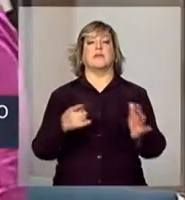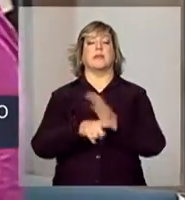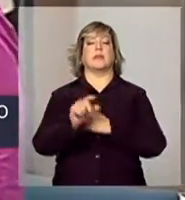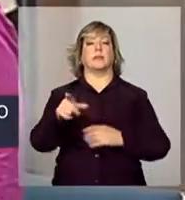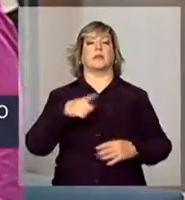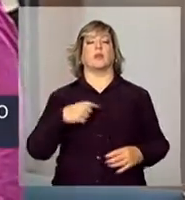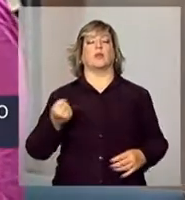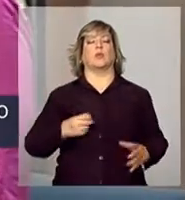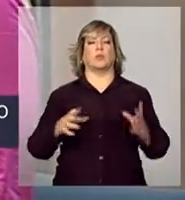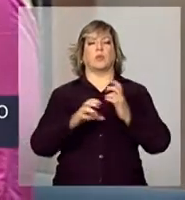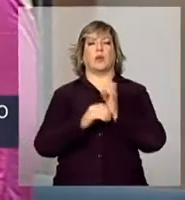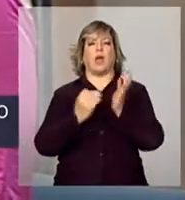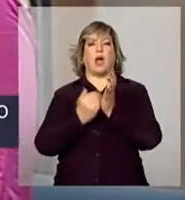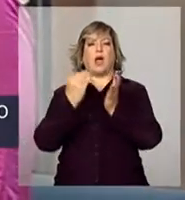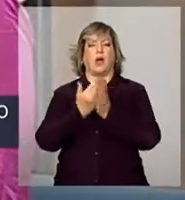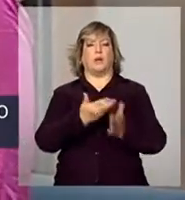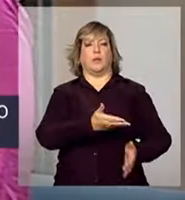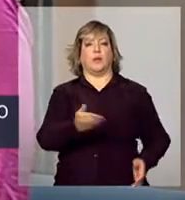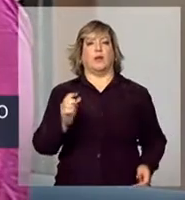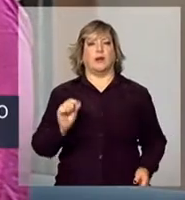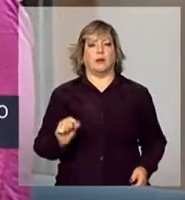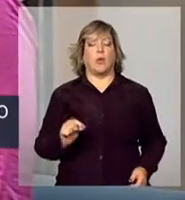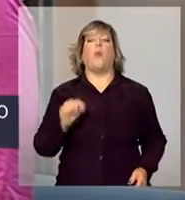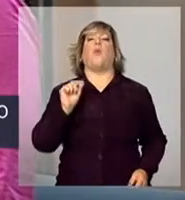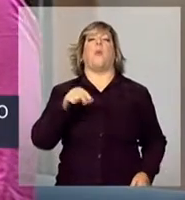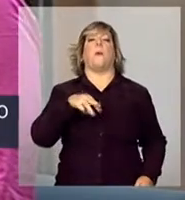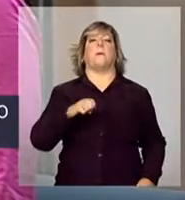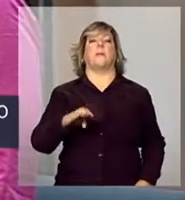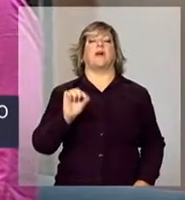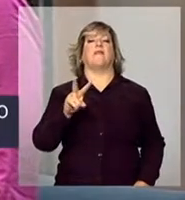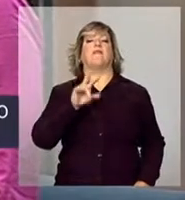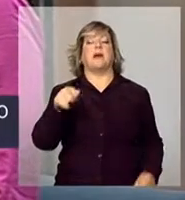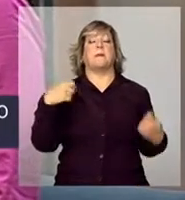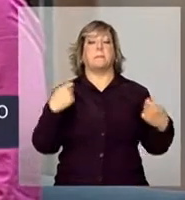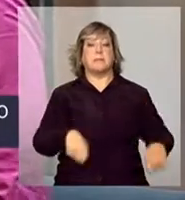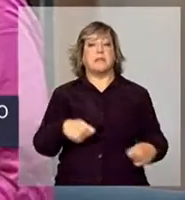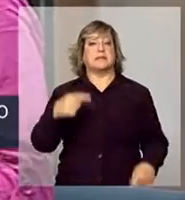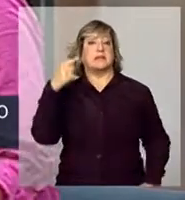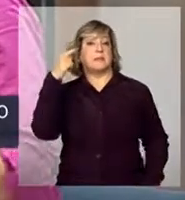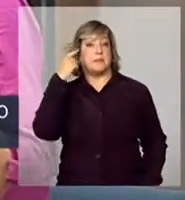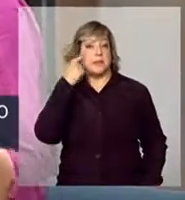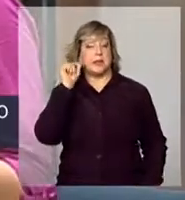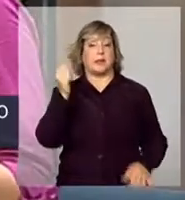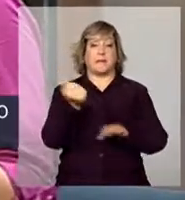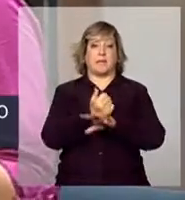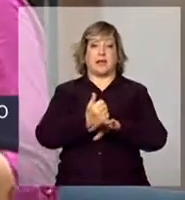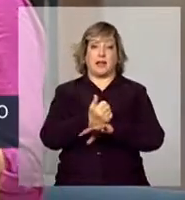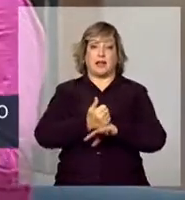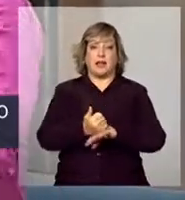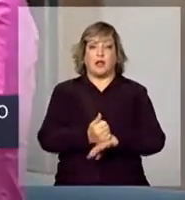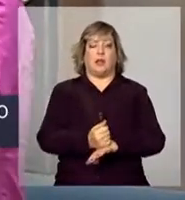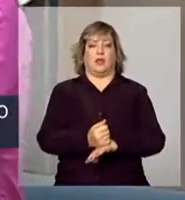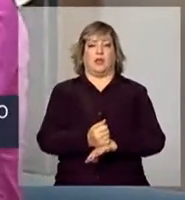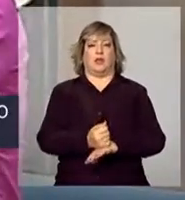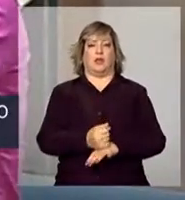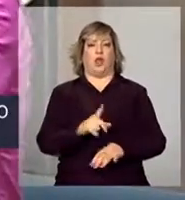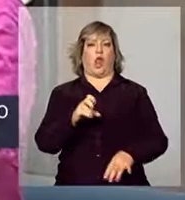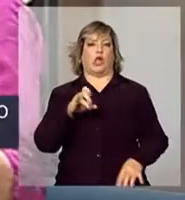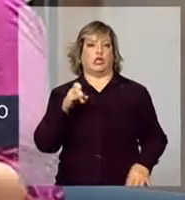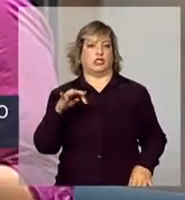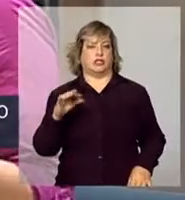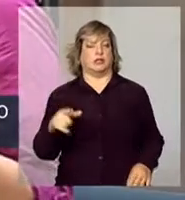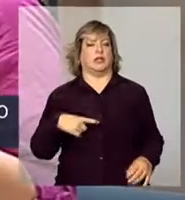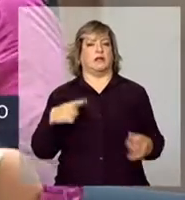no número de inscritos tem que ser ponto assente que o MEC vai ter que pensar melhor ou repensar em termos estratégia de logística